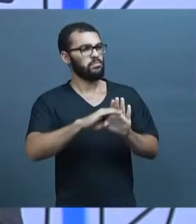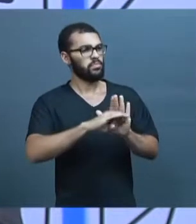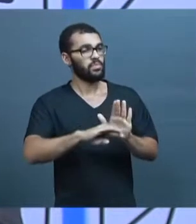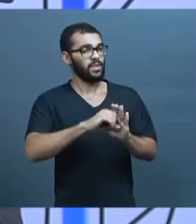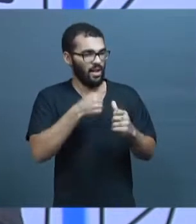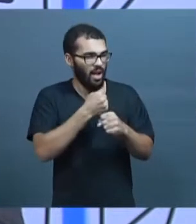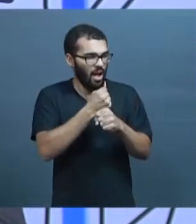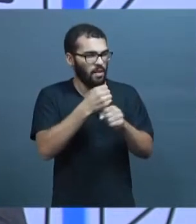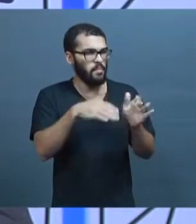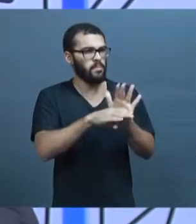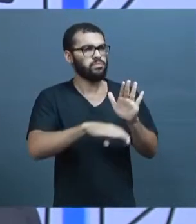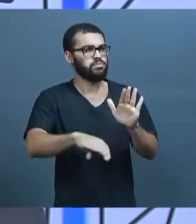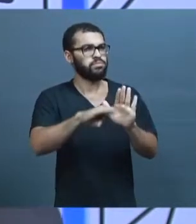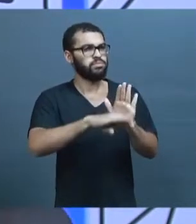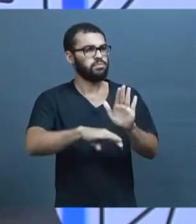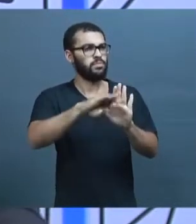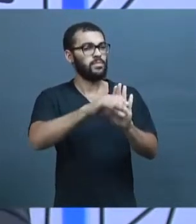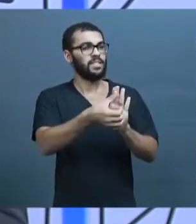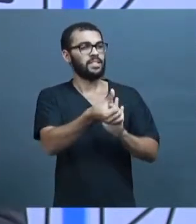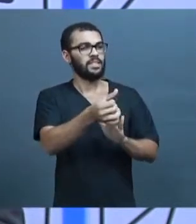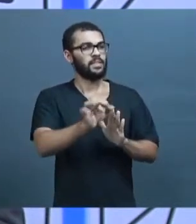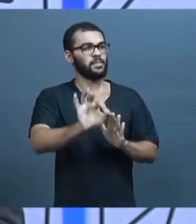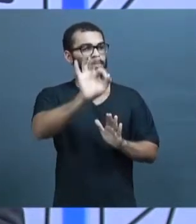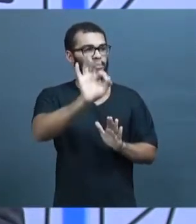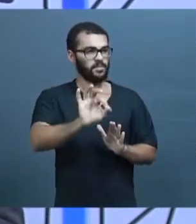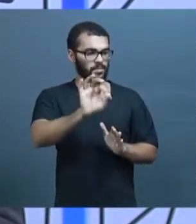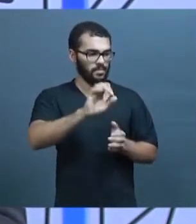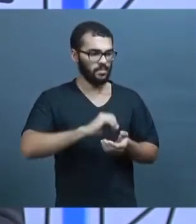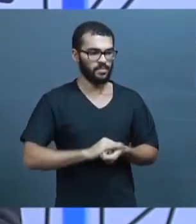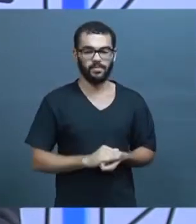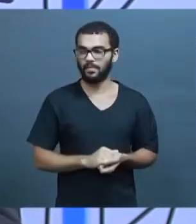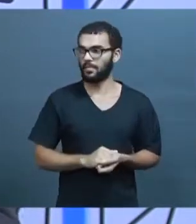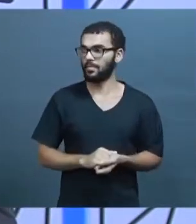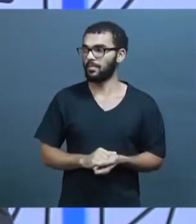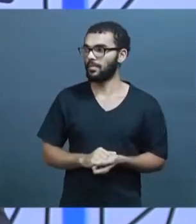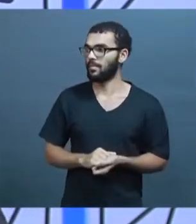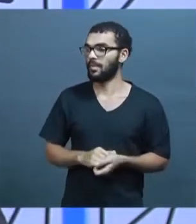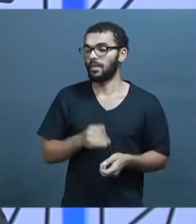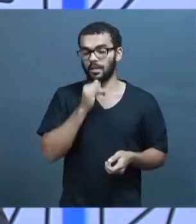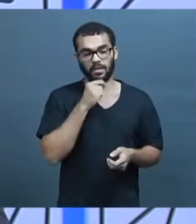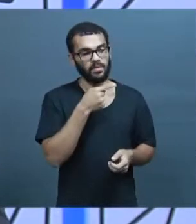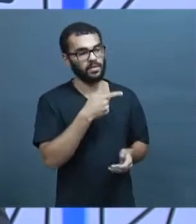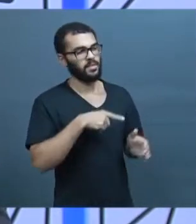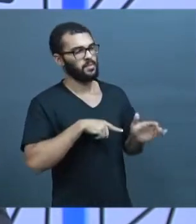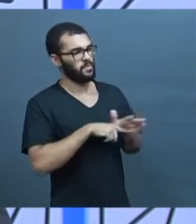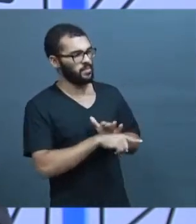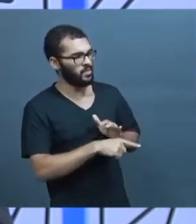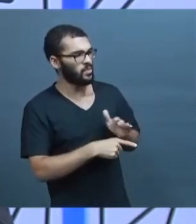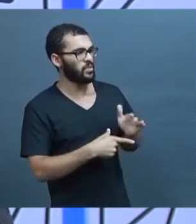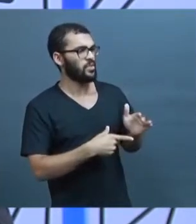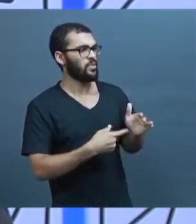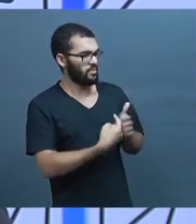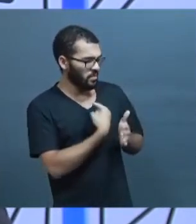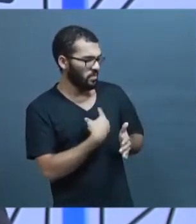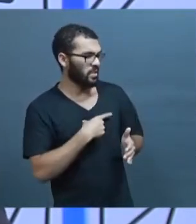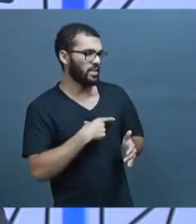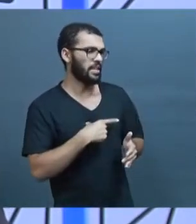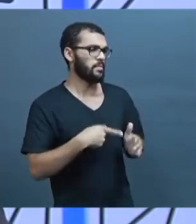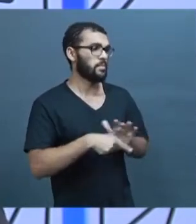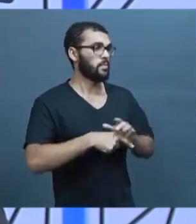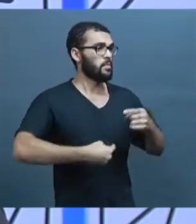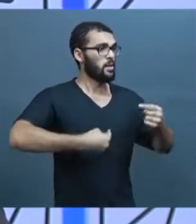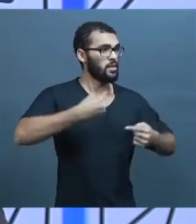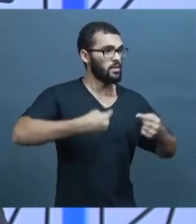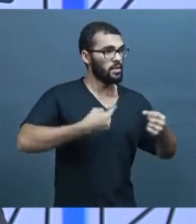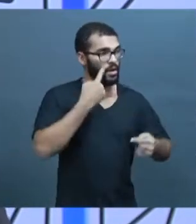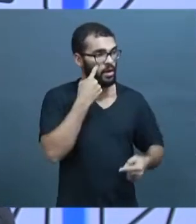da inflação. Então, sobre a sua pergunta inicial, que tem a ver aí com as pressões políticas, hoje essas manifestações